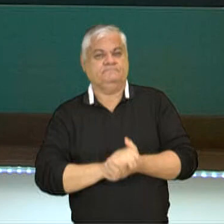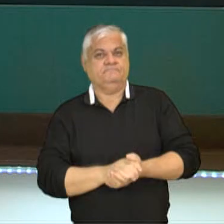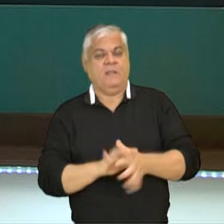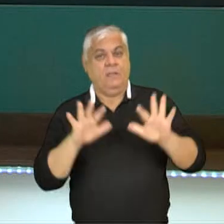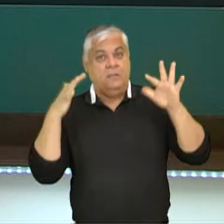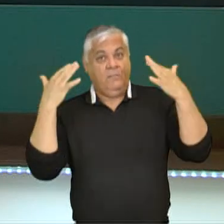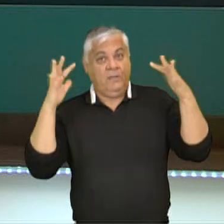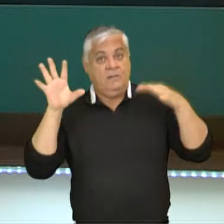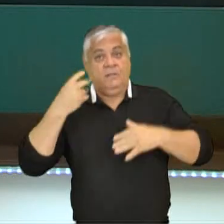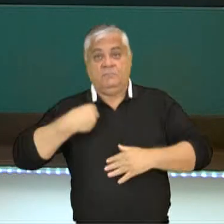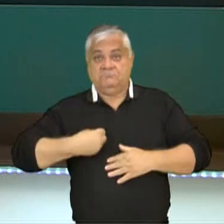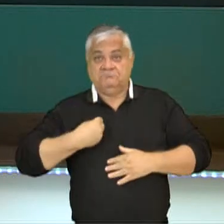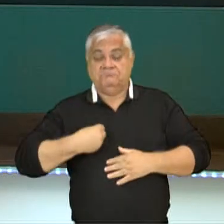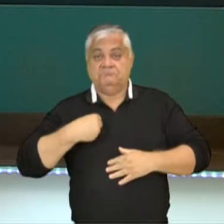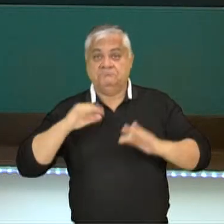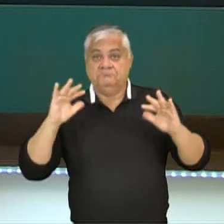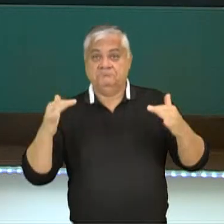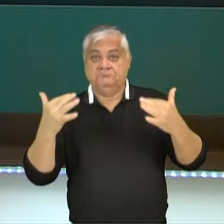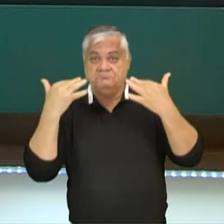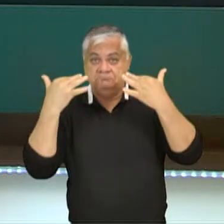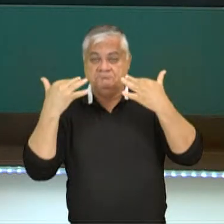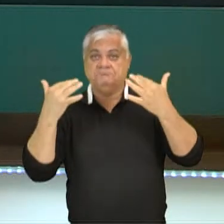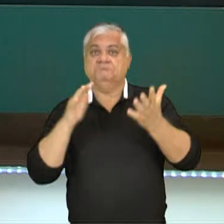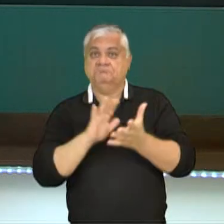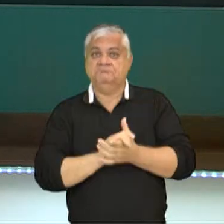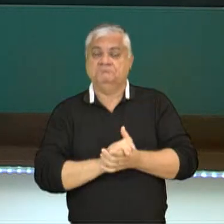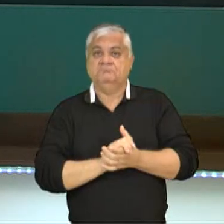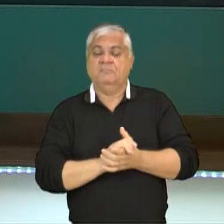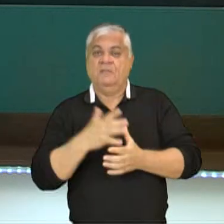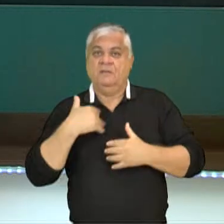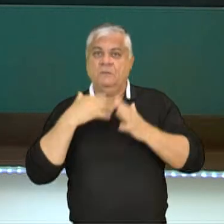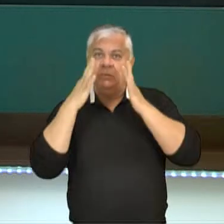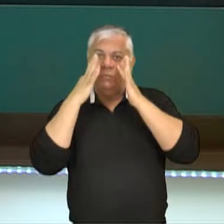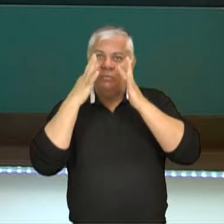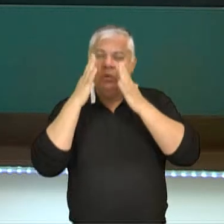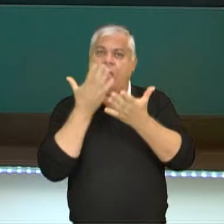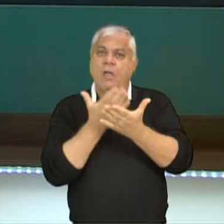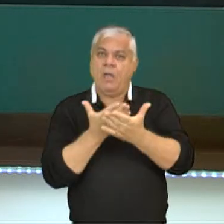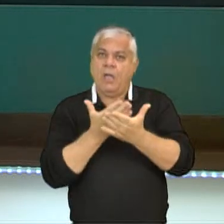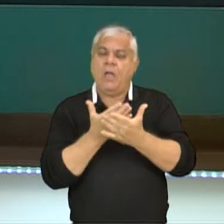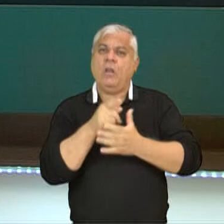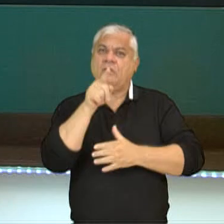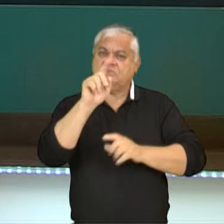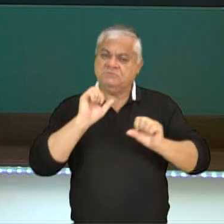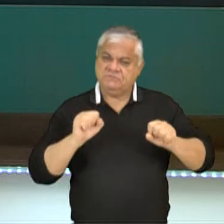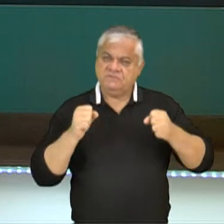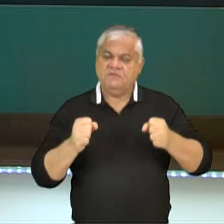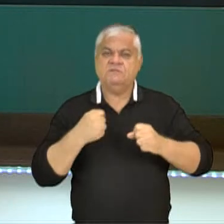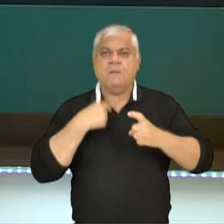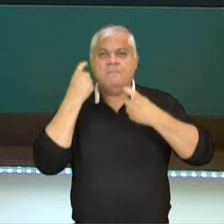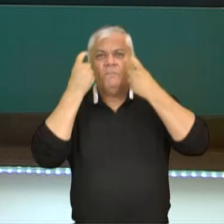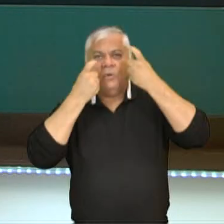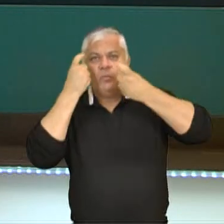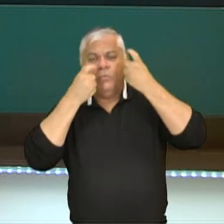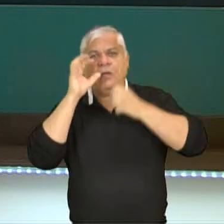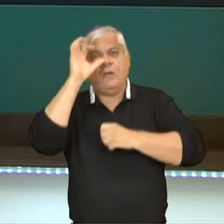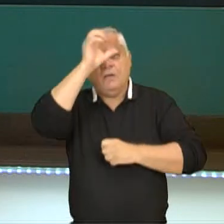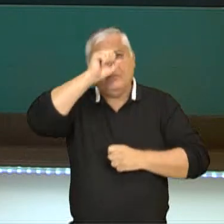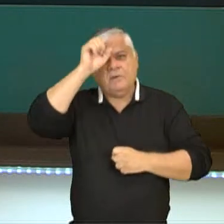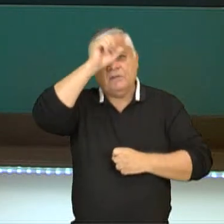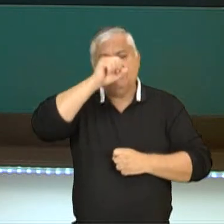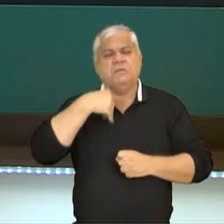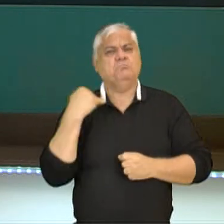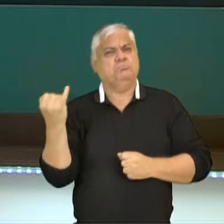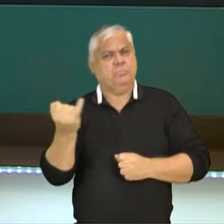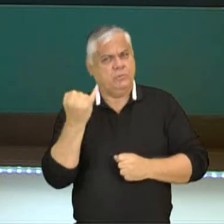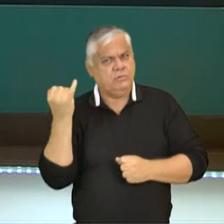parabéns por estarem aí mais uma vez prestigiando as nossas videoaulas, né? Vocês estão aí preocupados com o aprendizado de vocês, isso é